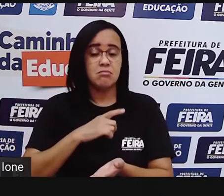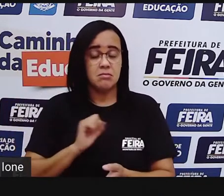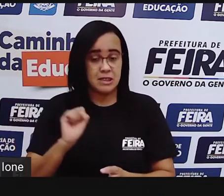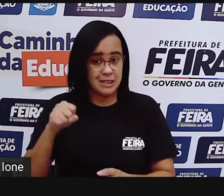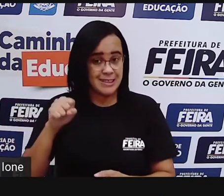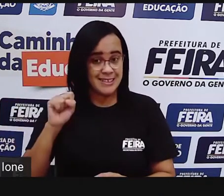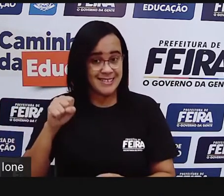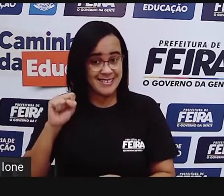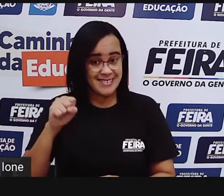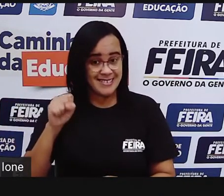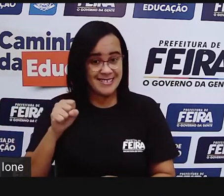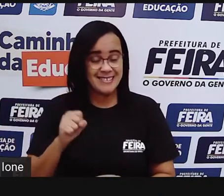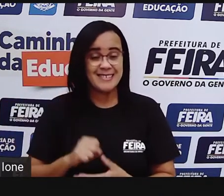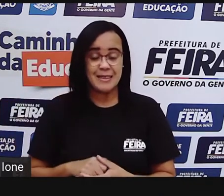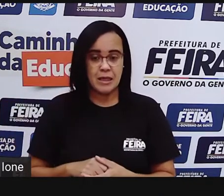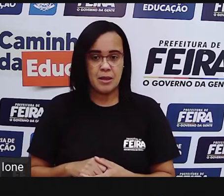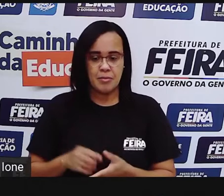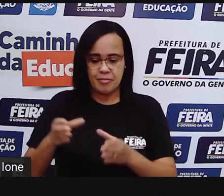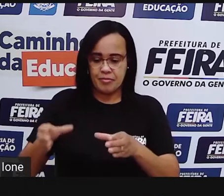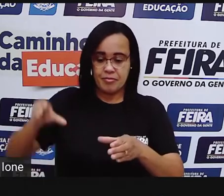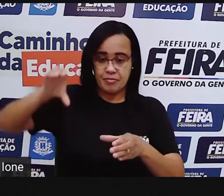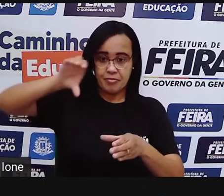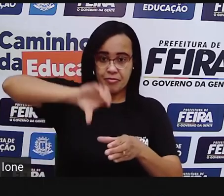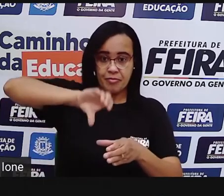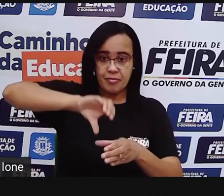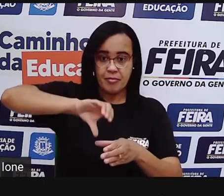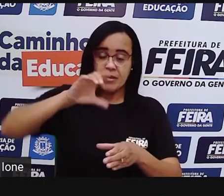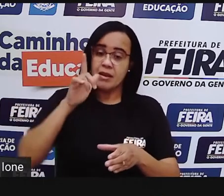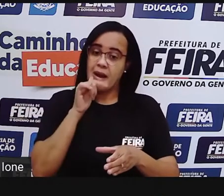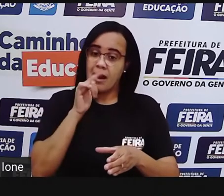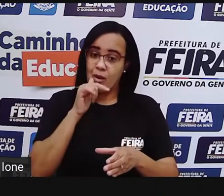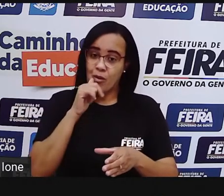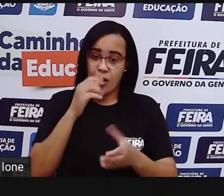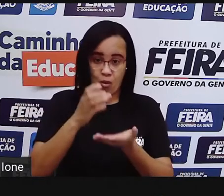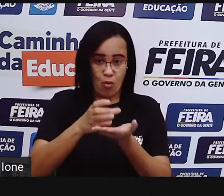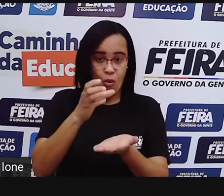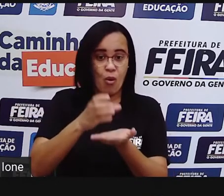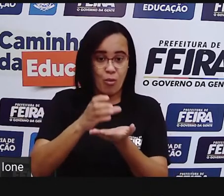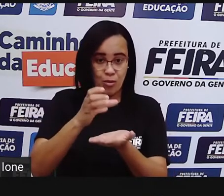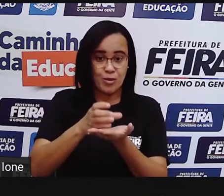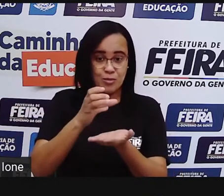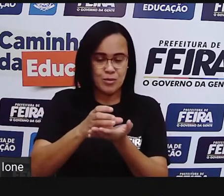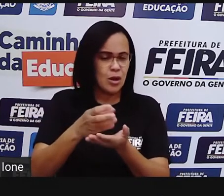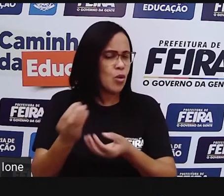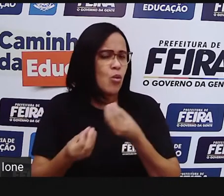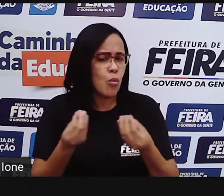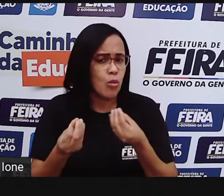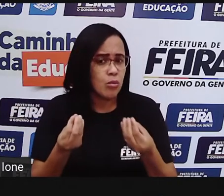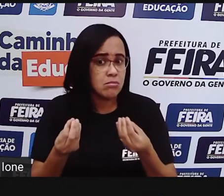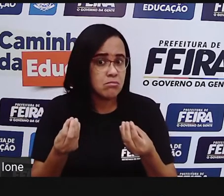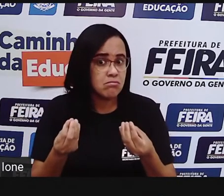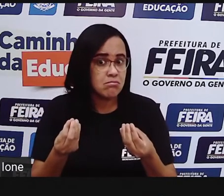mesmo. Agora eu preciso encher esse copo com água. Como será que a gente vai fazer, hein?